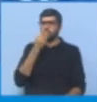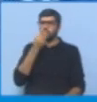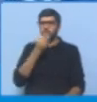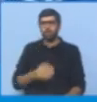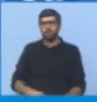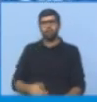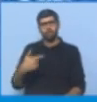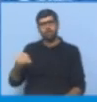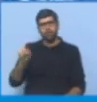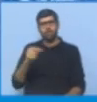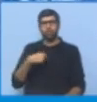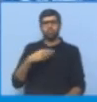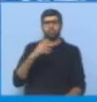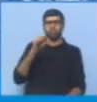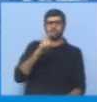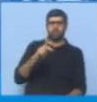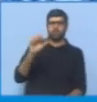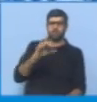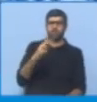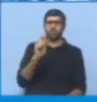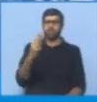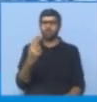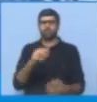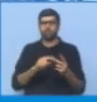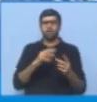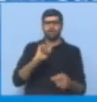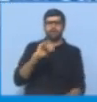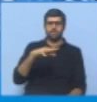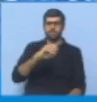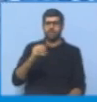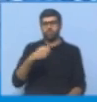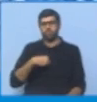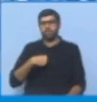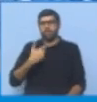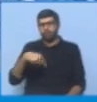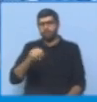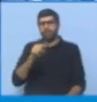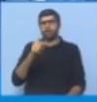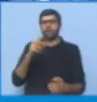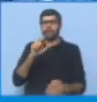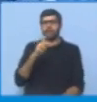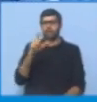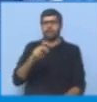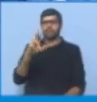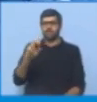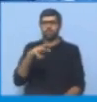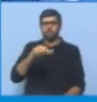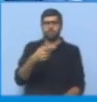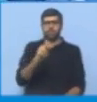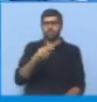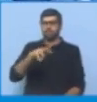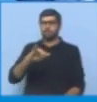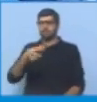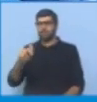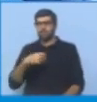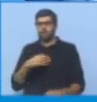texto. Vai comer à casa do Zaqueu. Vai comer à casa de Simão, chefe dos fariseus. Vai comer à casa do Lázaro, da Marta e da Maria. A mesa,